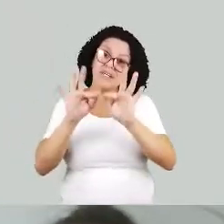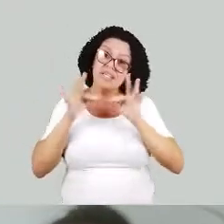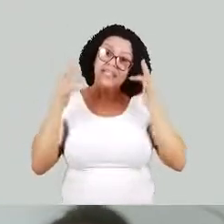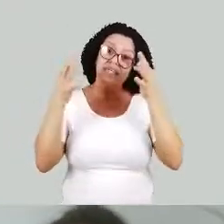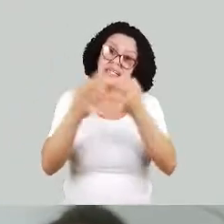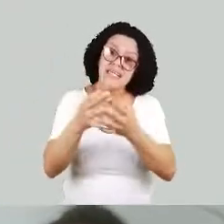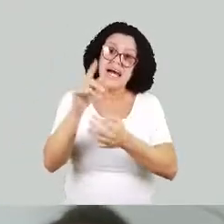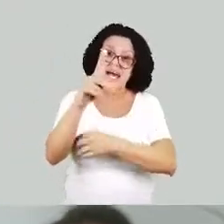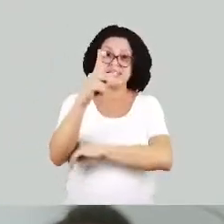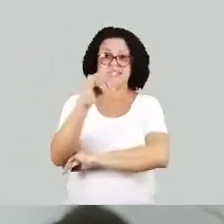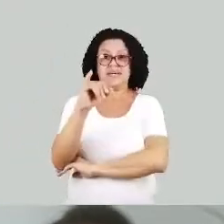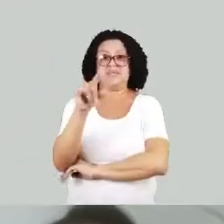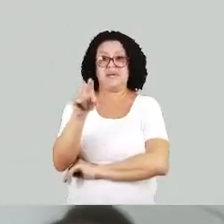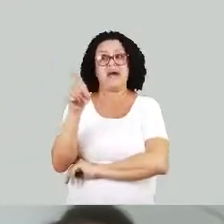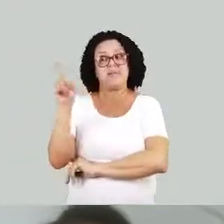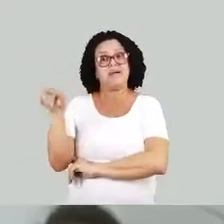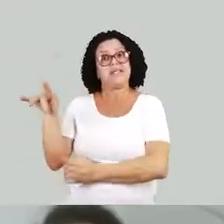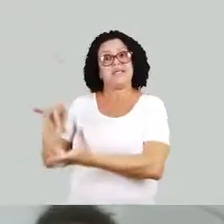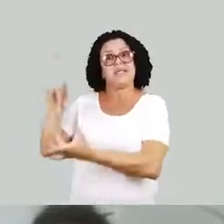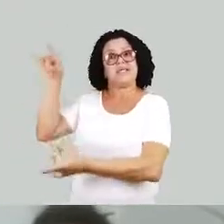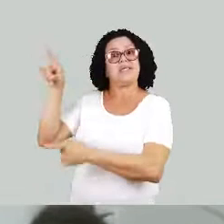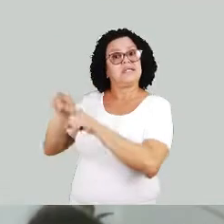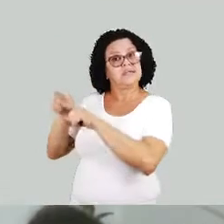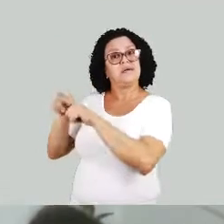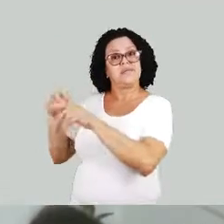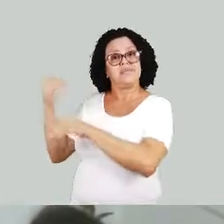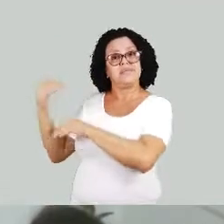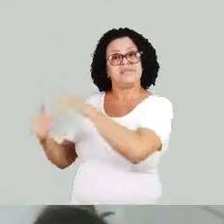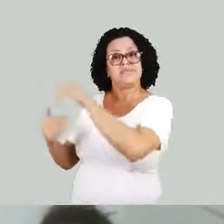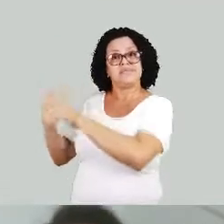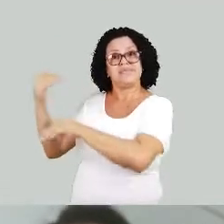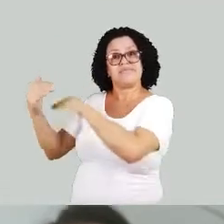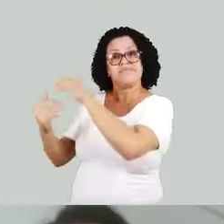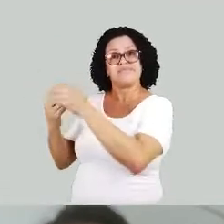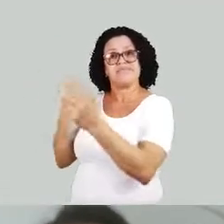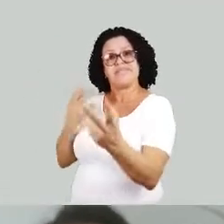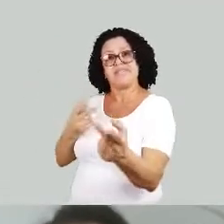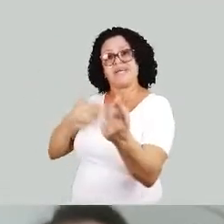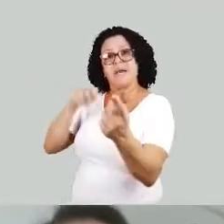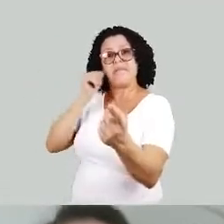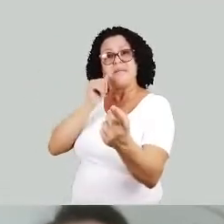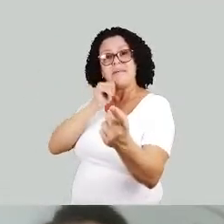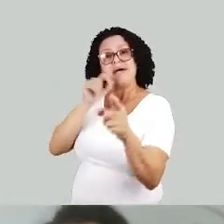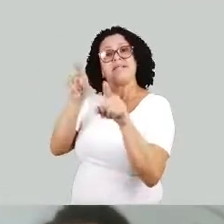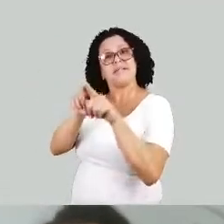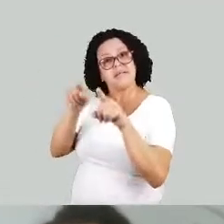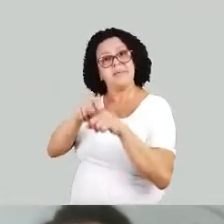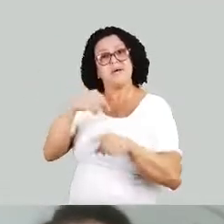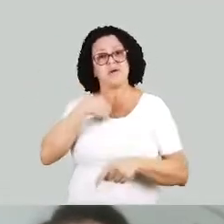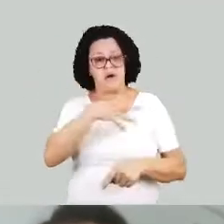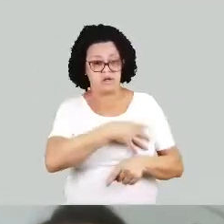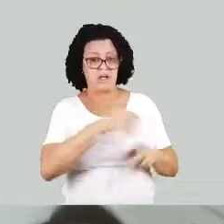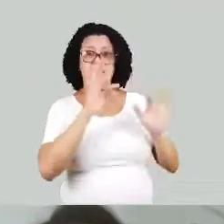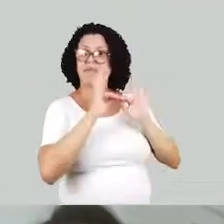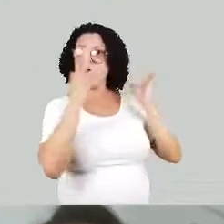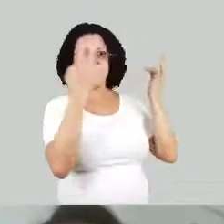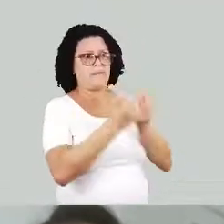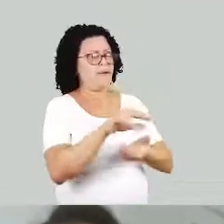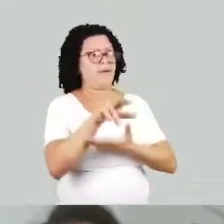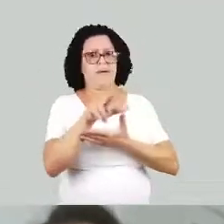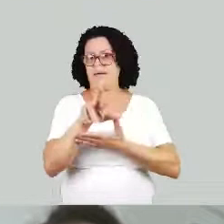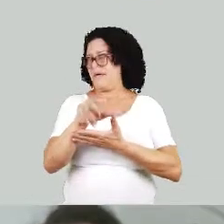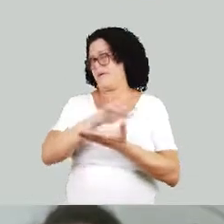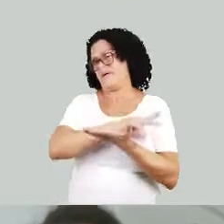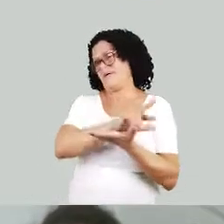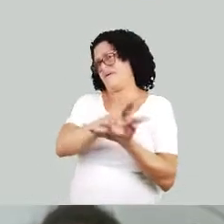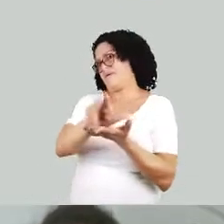condição de seu pai, mas ele é um espírito em evolução, assim como a nossa mãe, os nossos filhos, os nossos